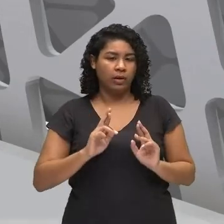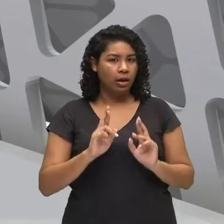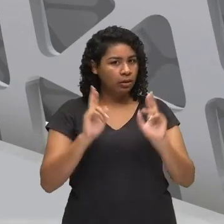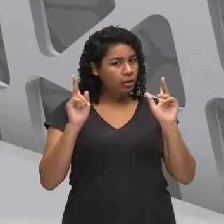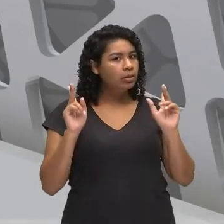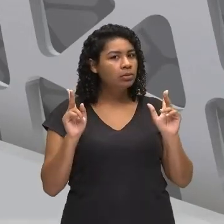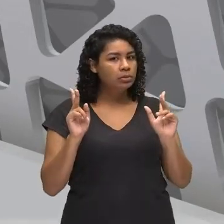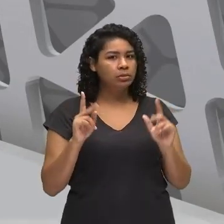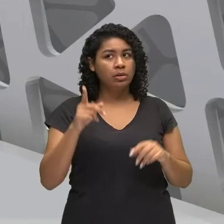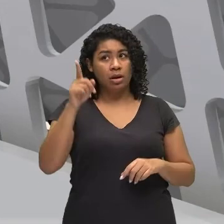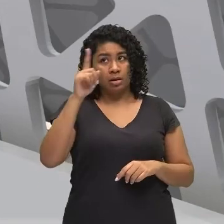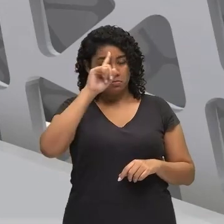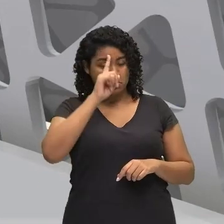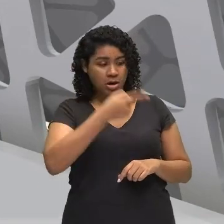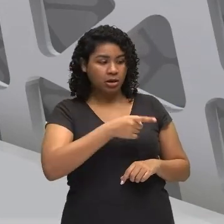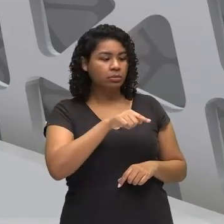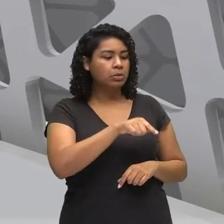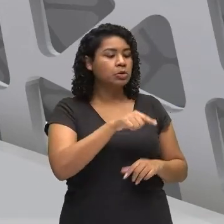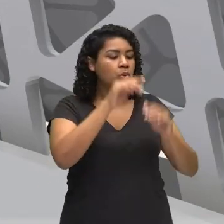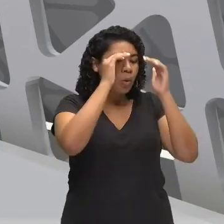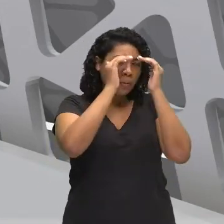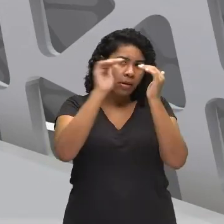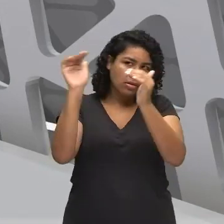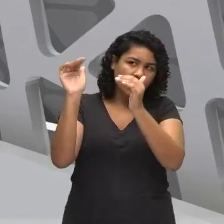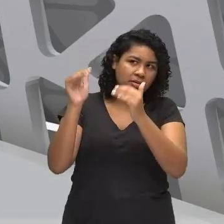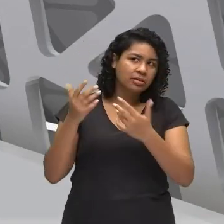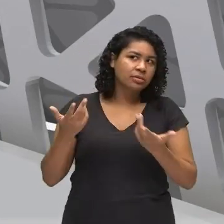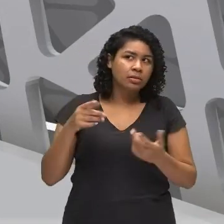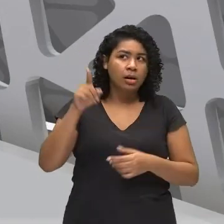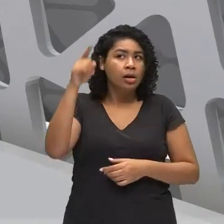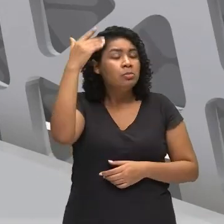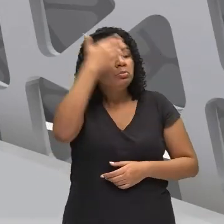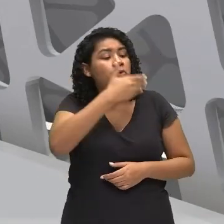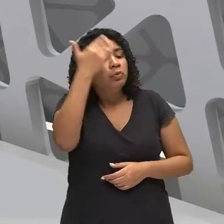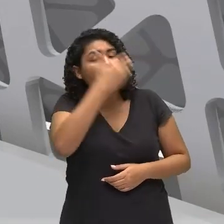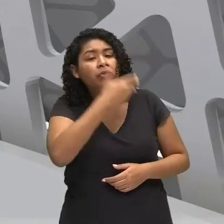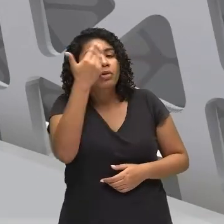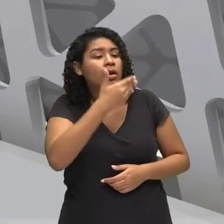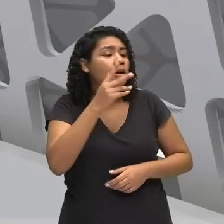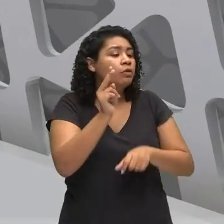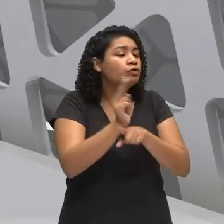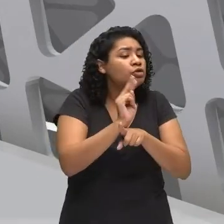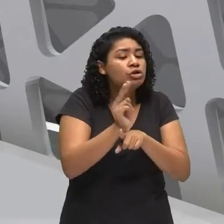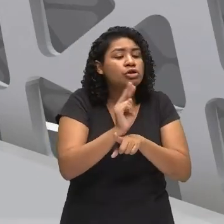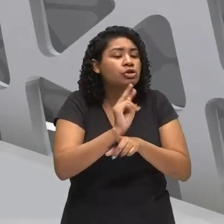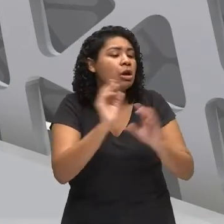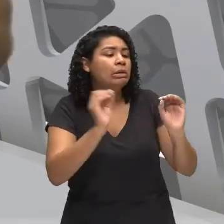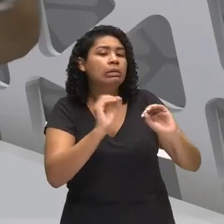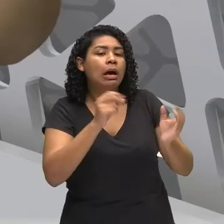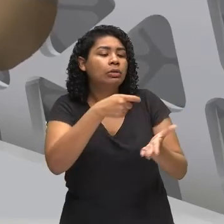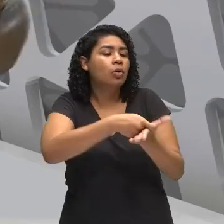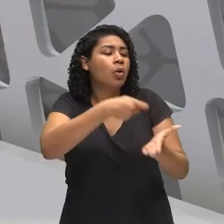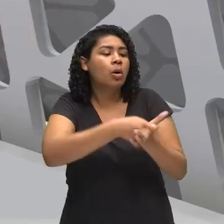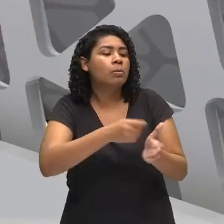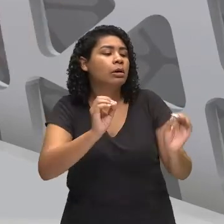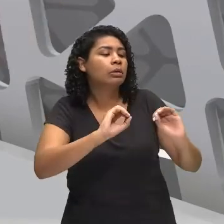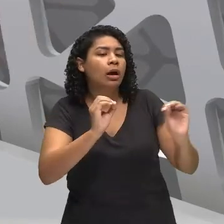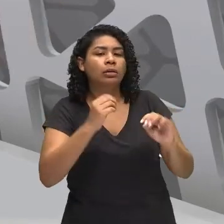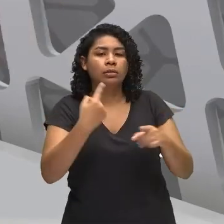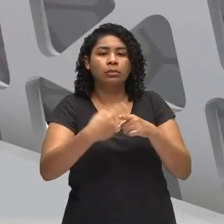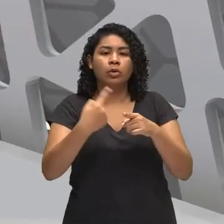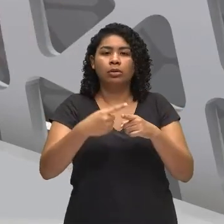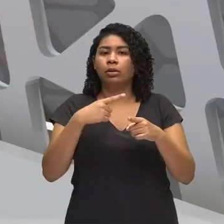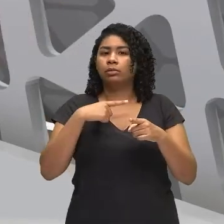Eu mandar e você obedecer. Sendo que eu não estou lhe vendo, não estou lhe monitorando, não tenho como lhe cobrar, porque nós estamos separados pelo